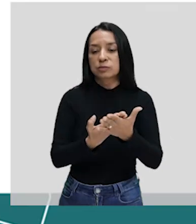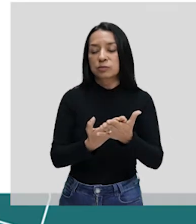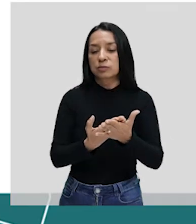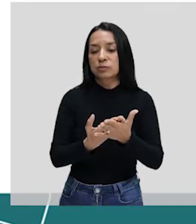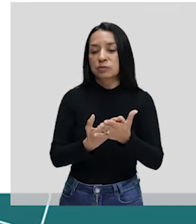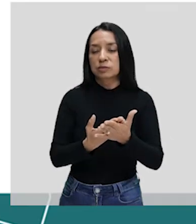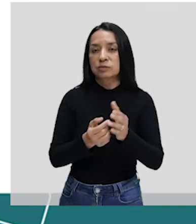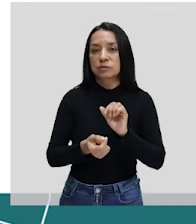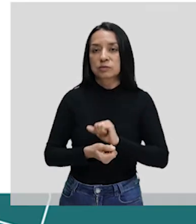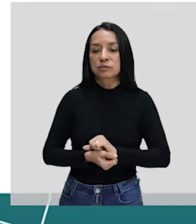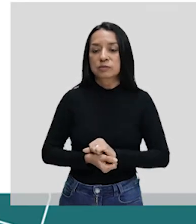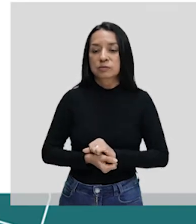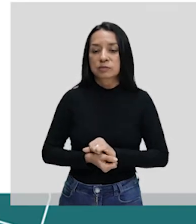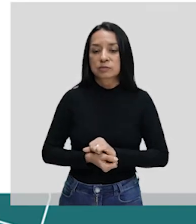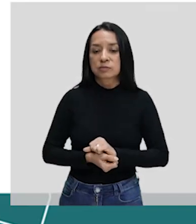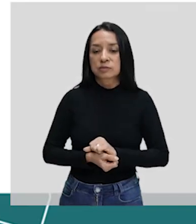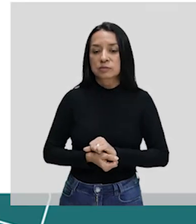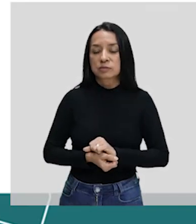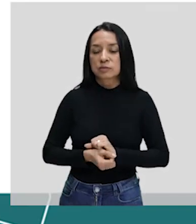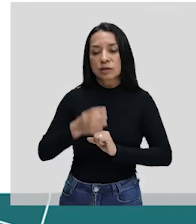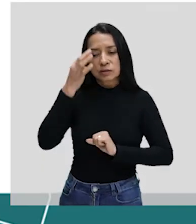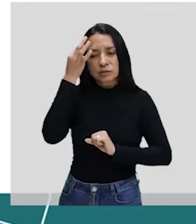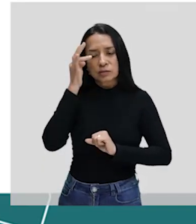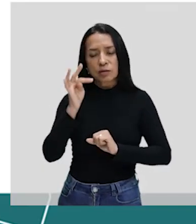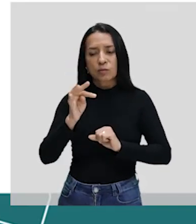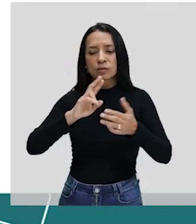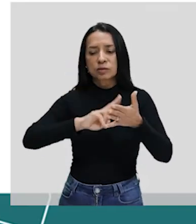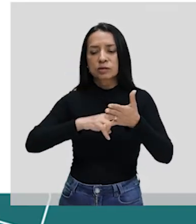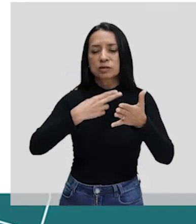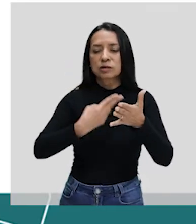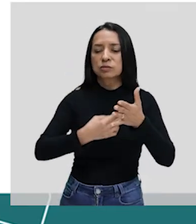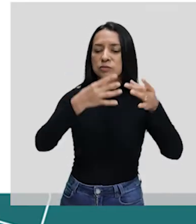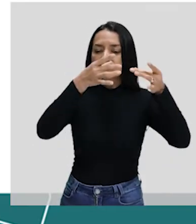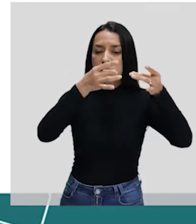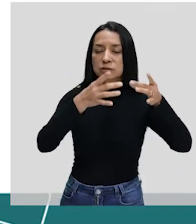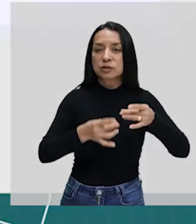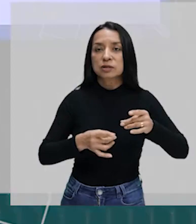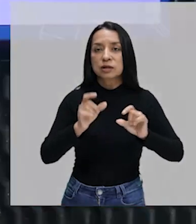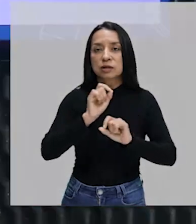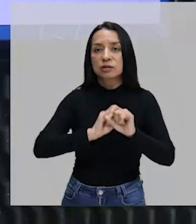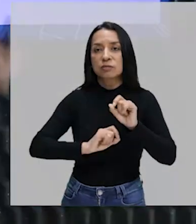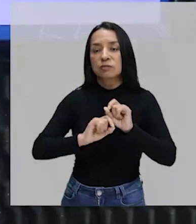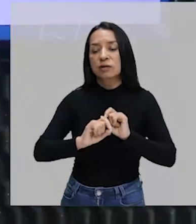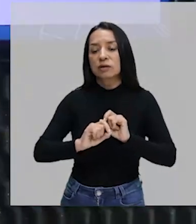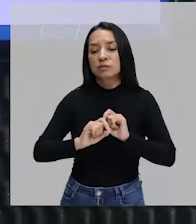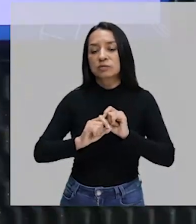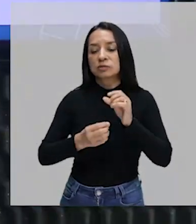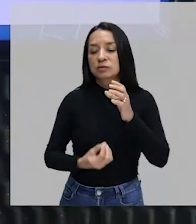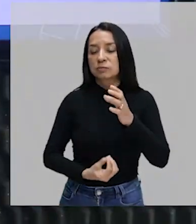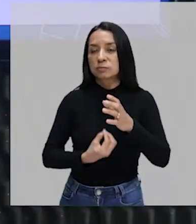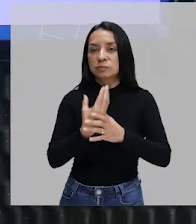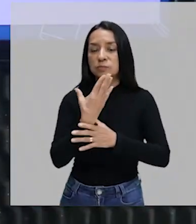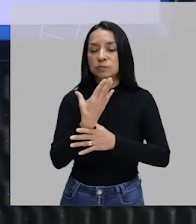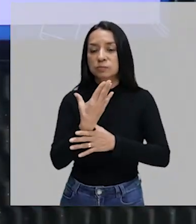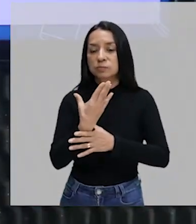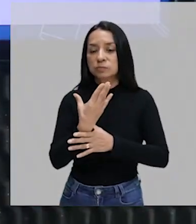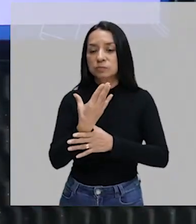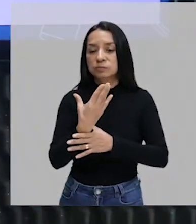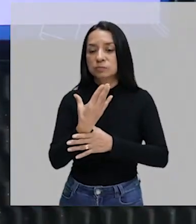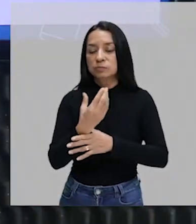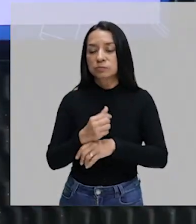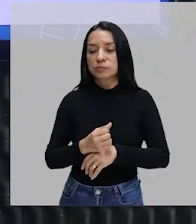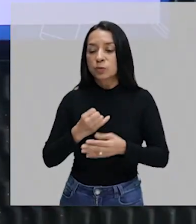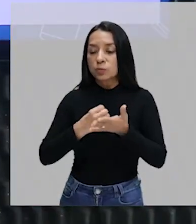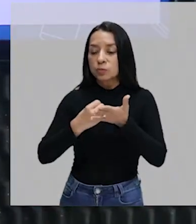que traz, que traduz, que descreve o fato de que a fonte, ou seja, a origem, a gênese